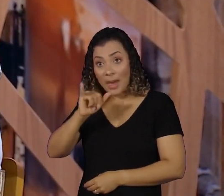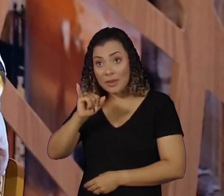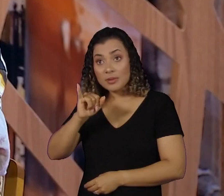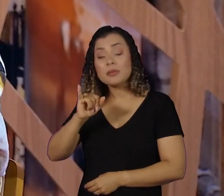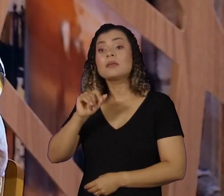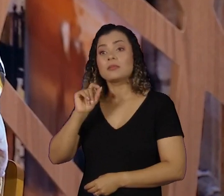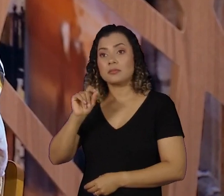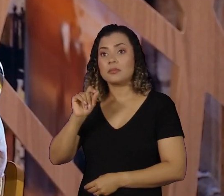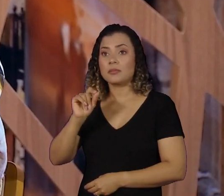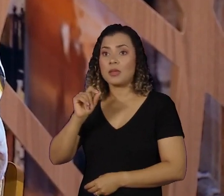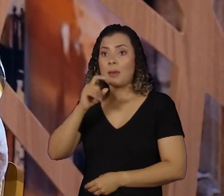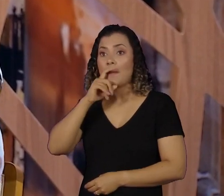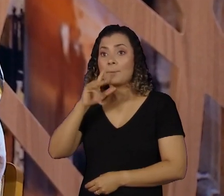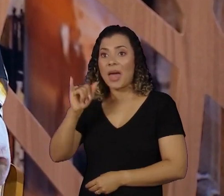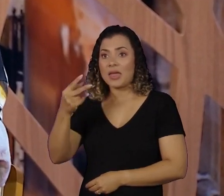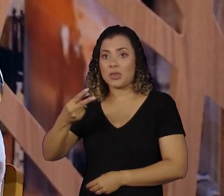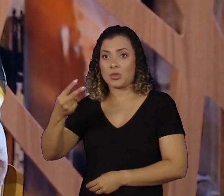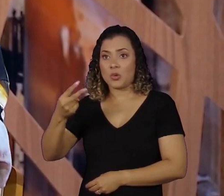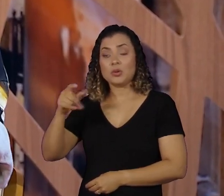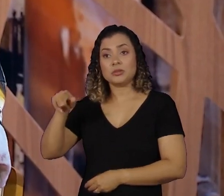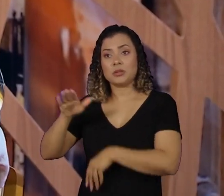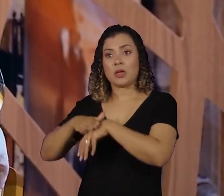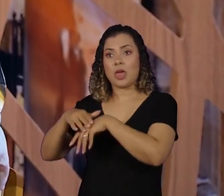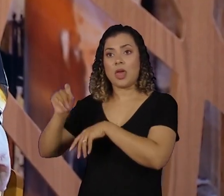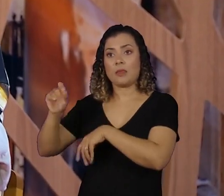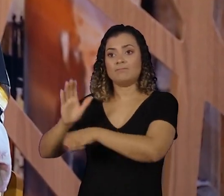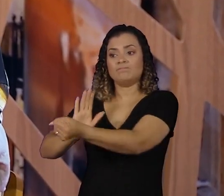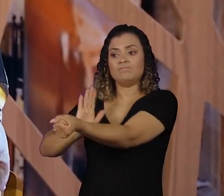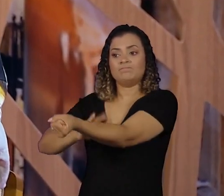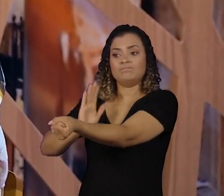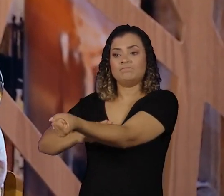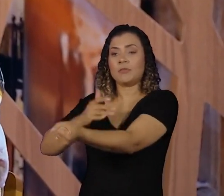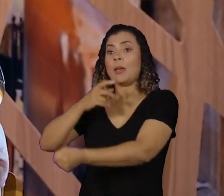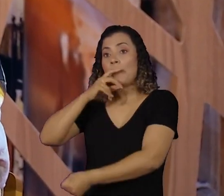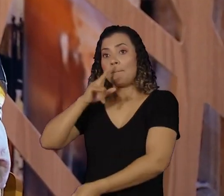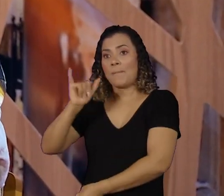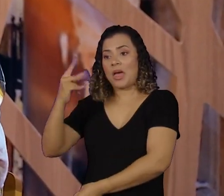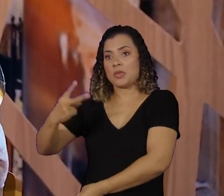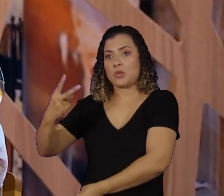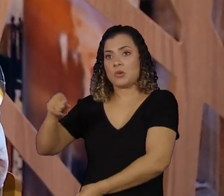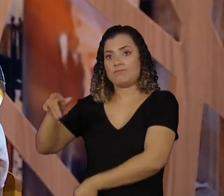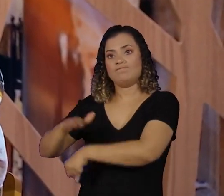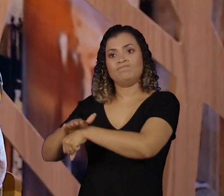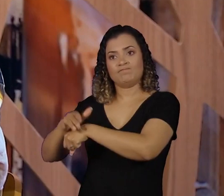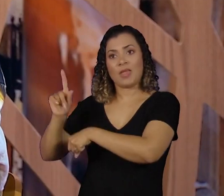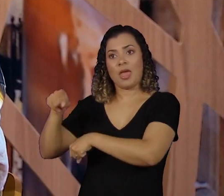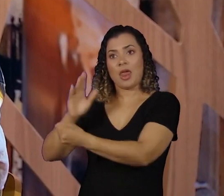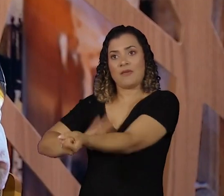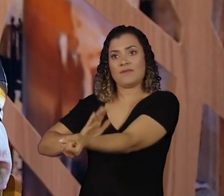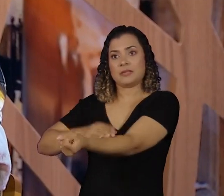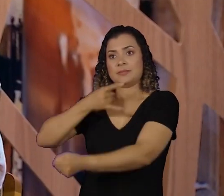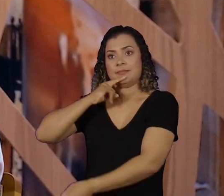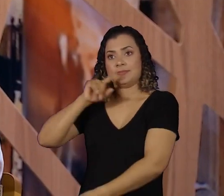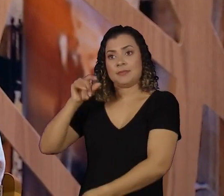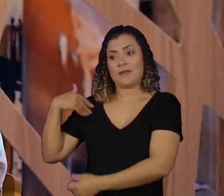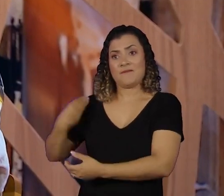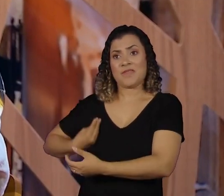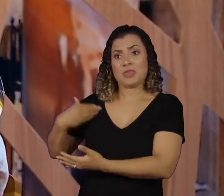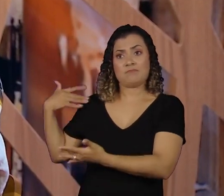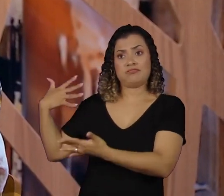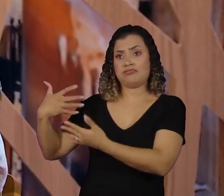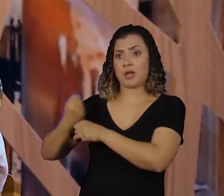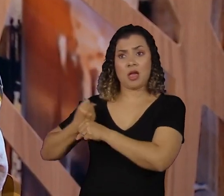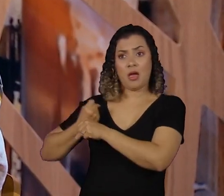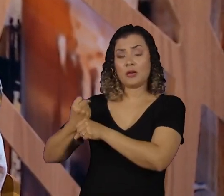infância. Então, para mim, criar cerveja hoje, né, depois de adulta, viver o que eu vivi, que ele foi alcoólatra durante